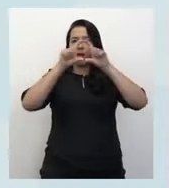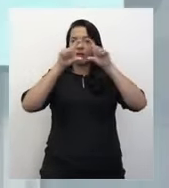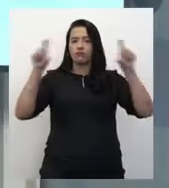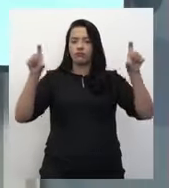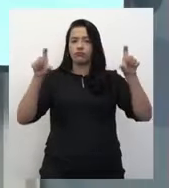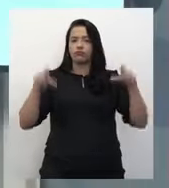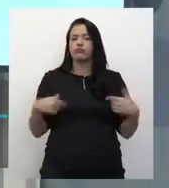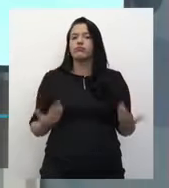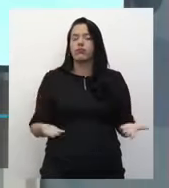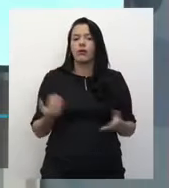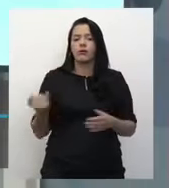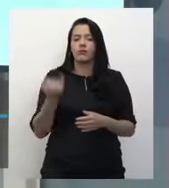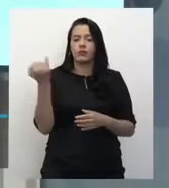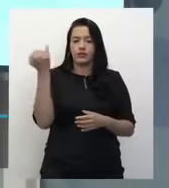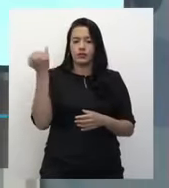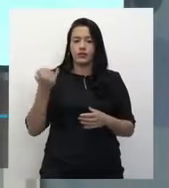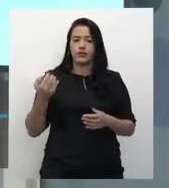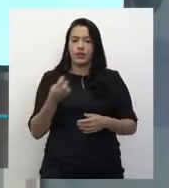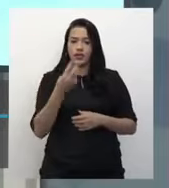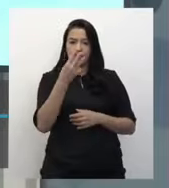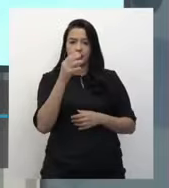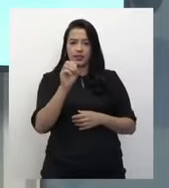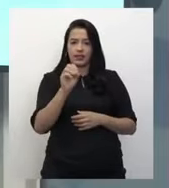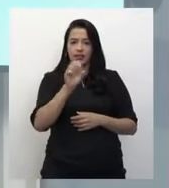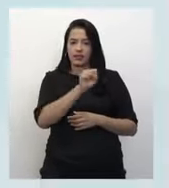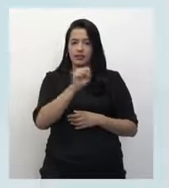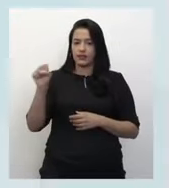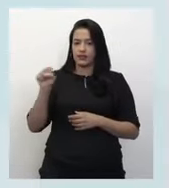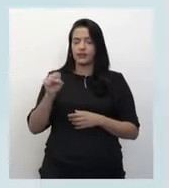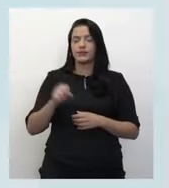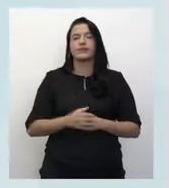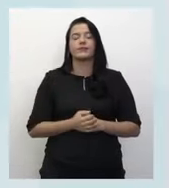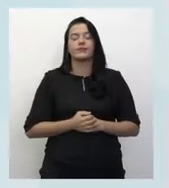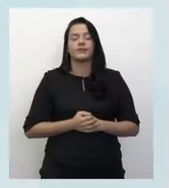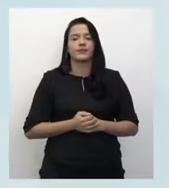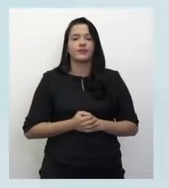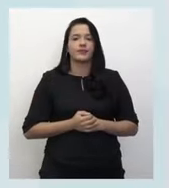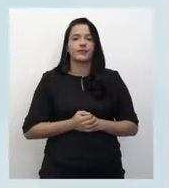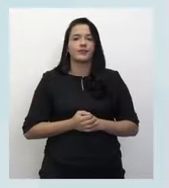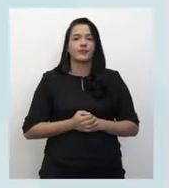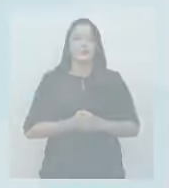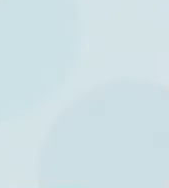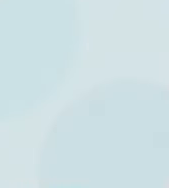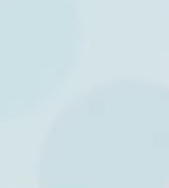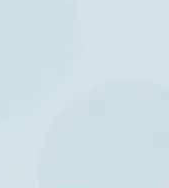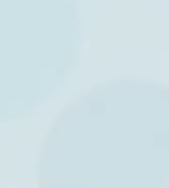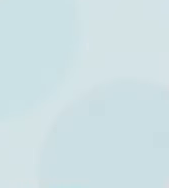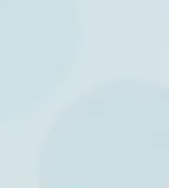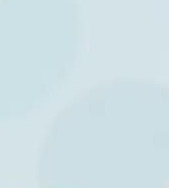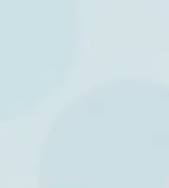dei a resposta para vocês, então 30 segundinhos, porque eu sei que vocês não vão ter dificuldades.